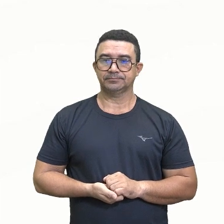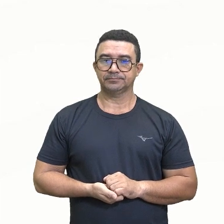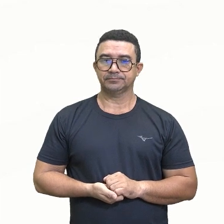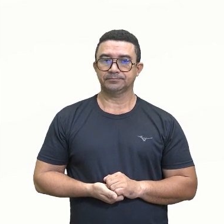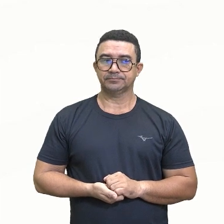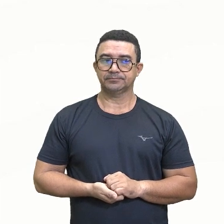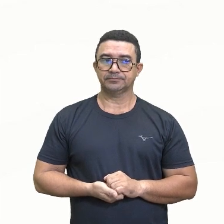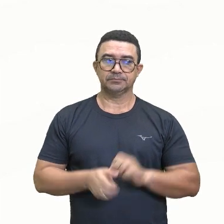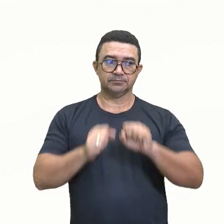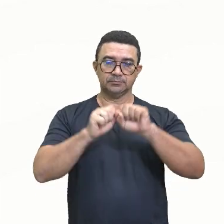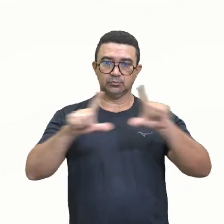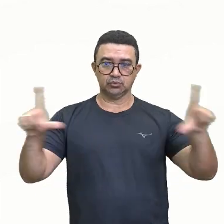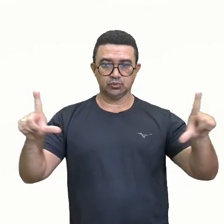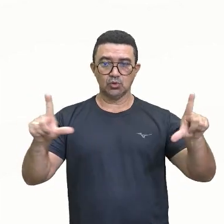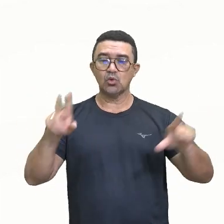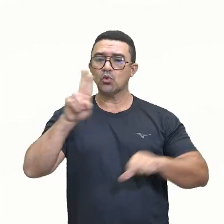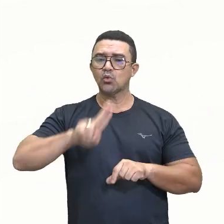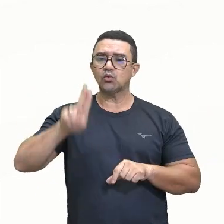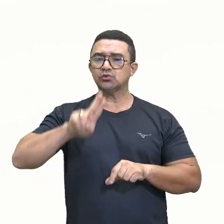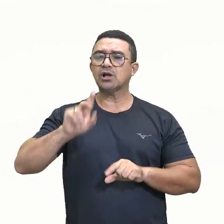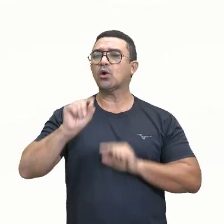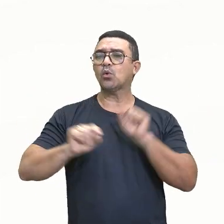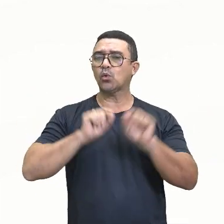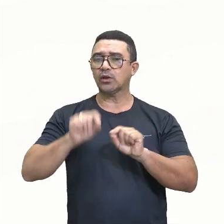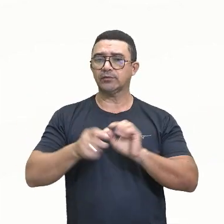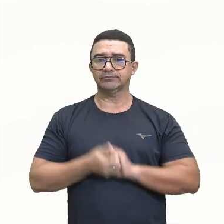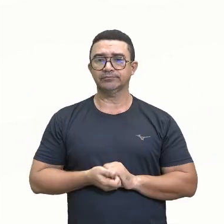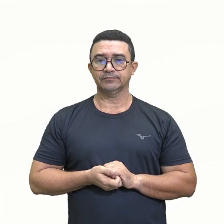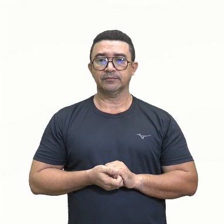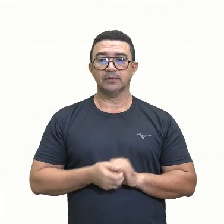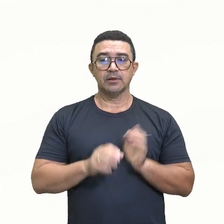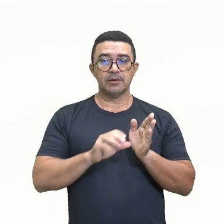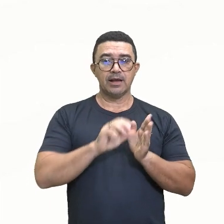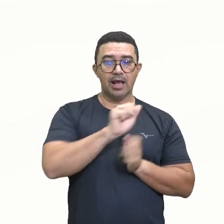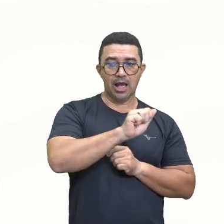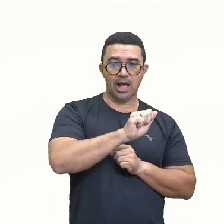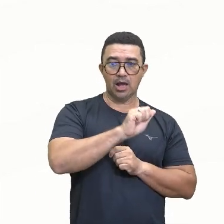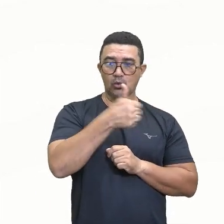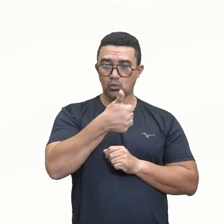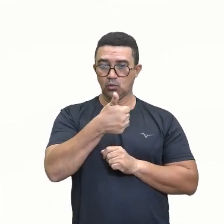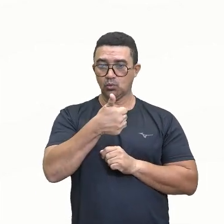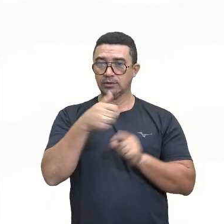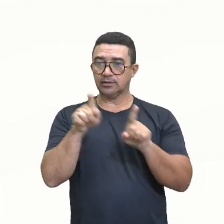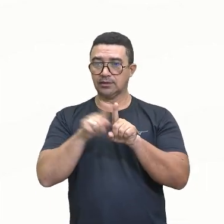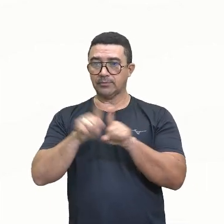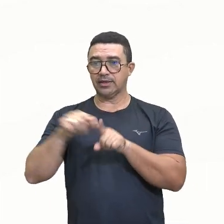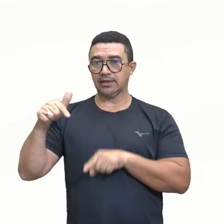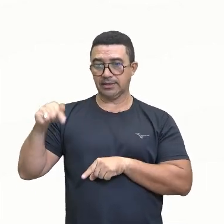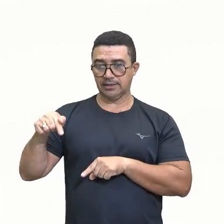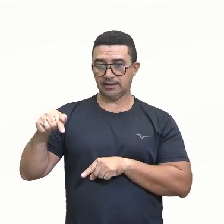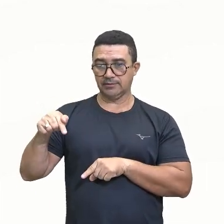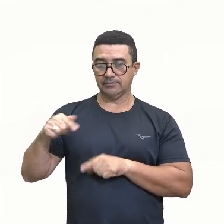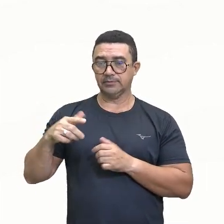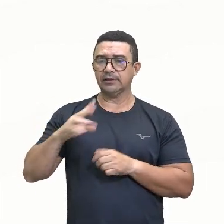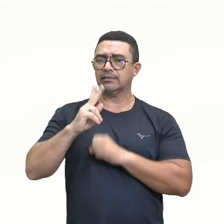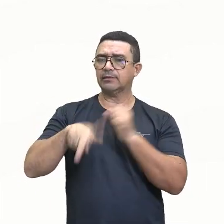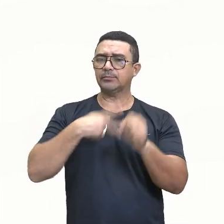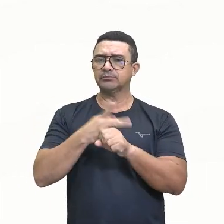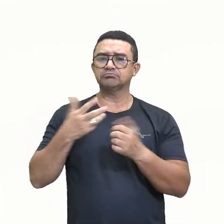nós vamos utilizar aí o primeiro termo e a razão. E vamos substituir naquela